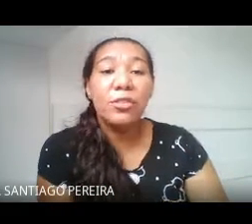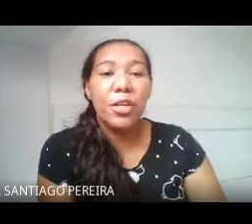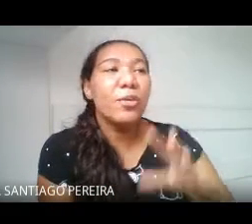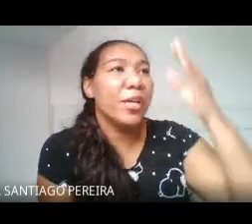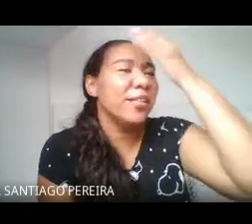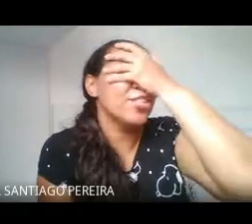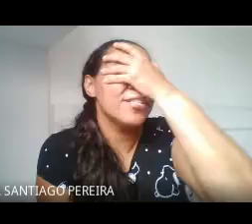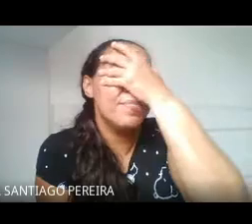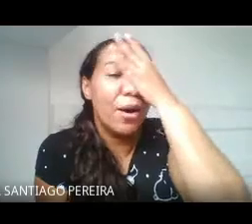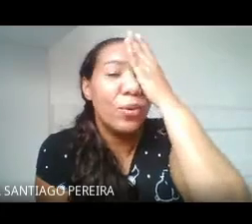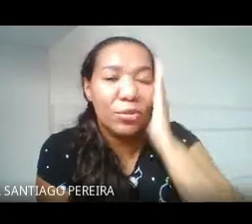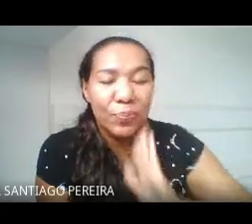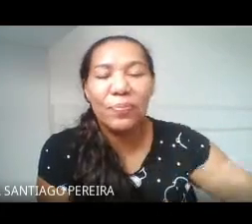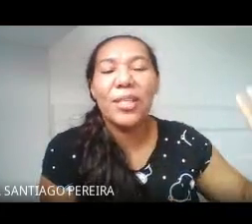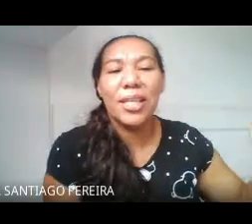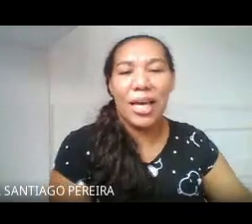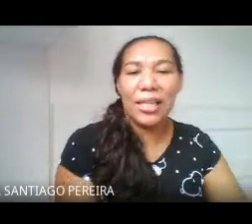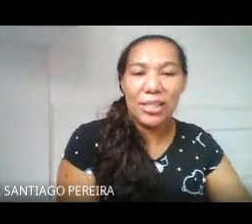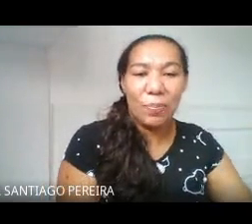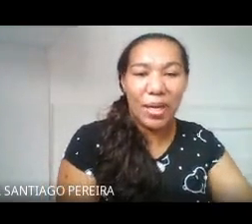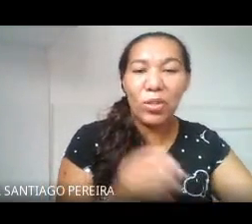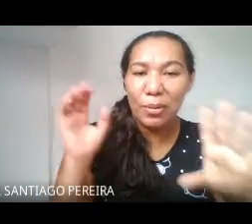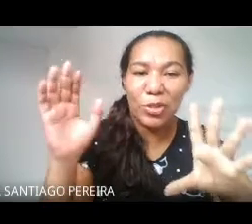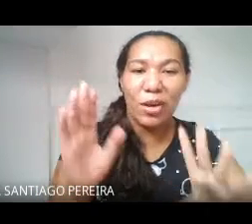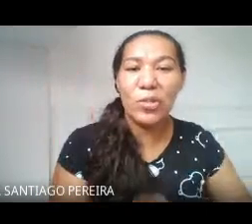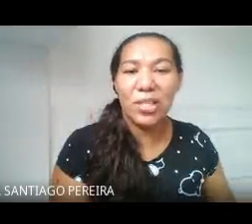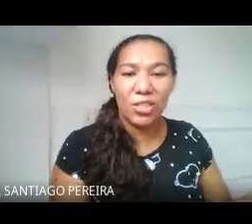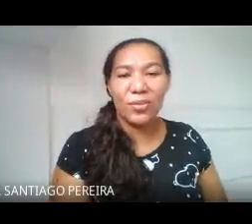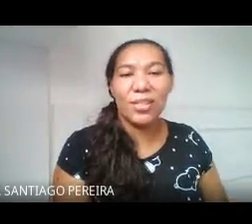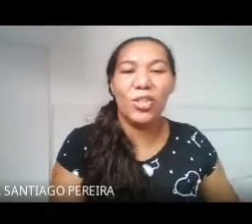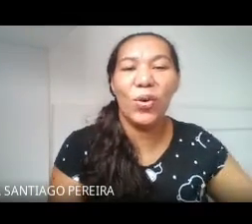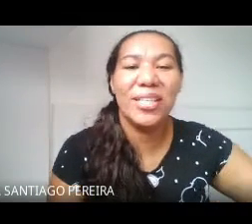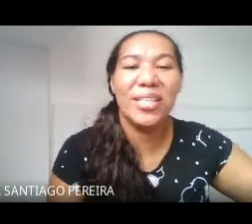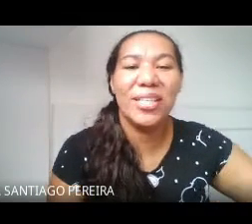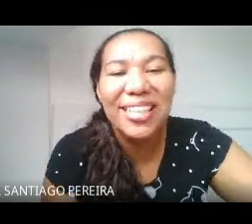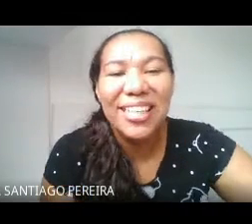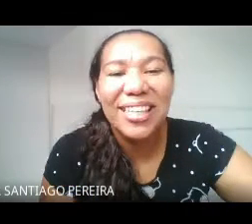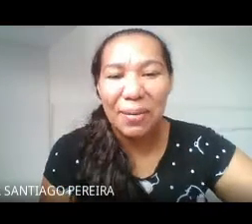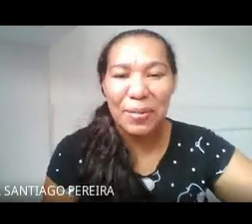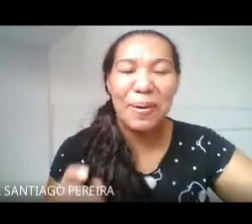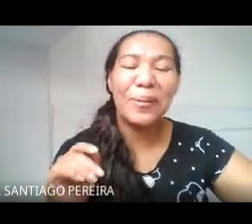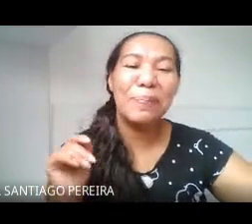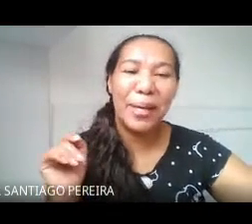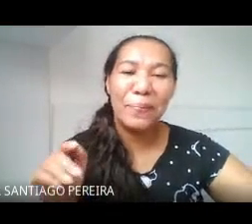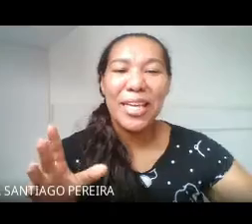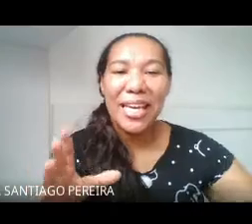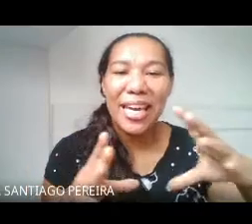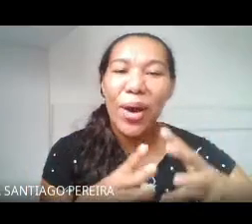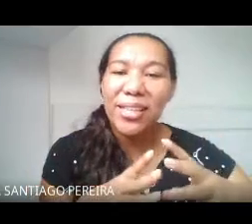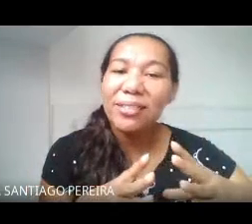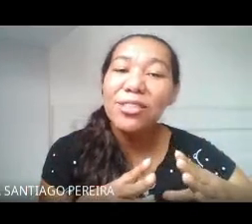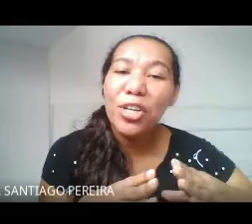O retrato de Dorian Gray. Esqueci de pegar o livro ali, que eu ia pegar o livro para mostrar a vocês. Droga. Na próxima aula eu